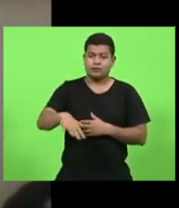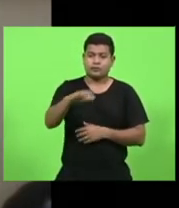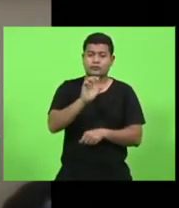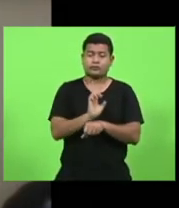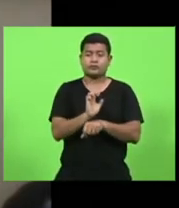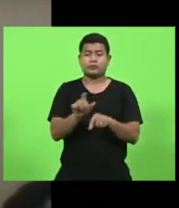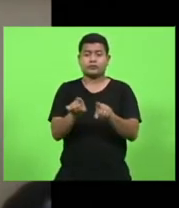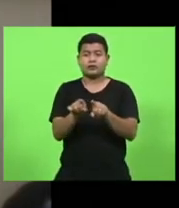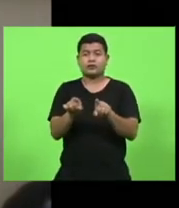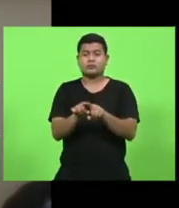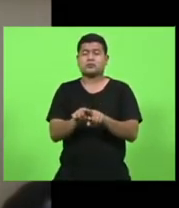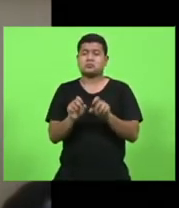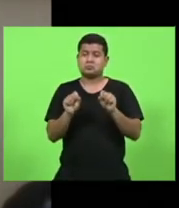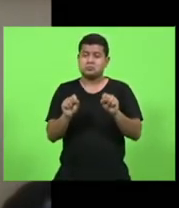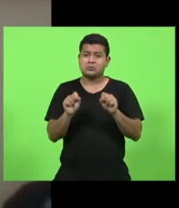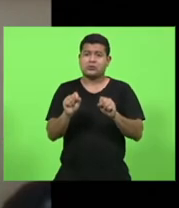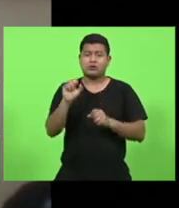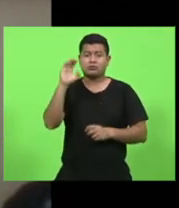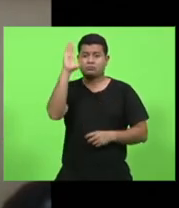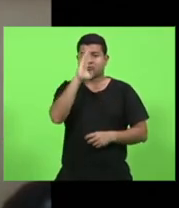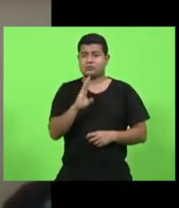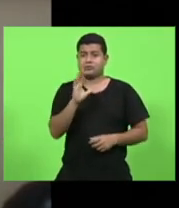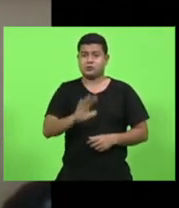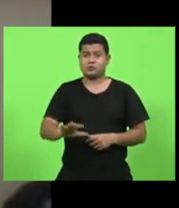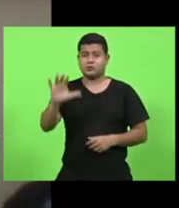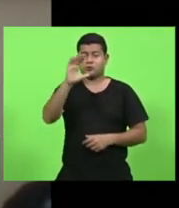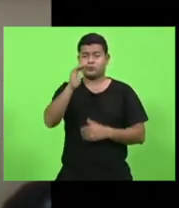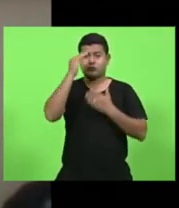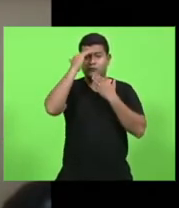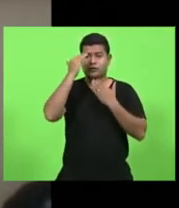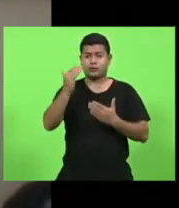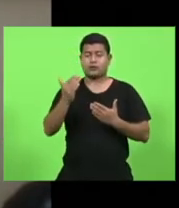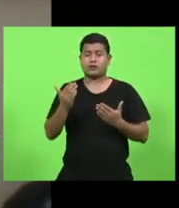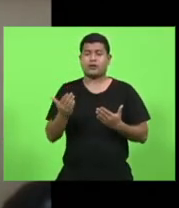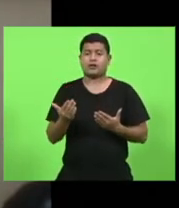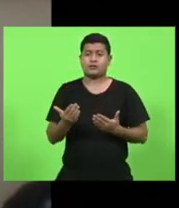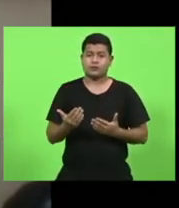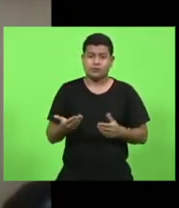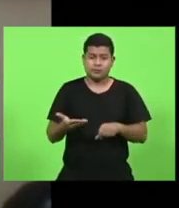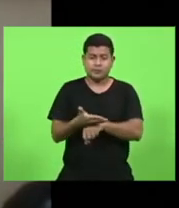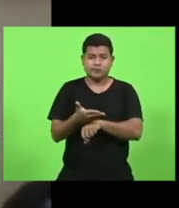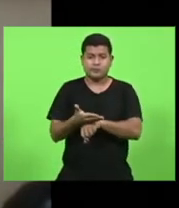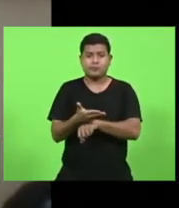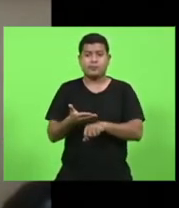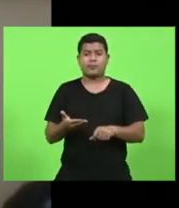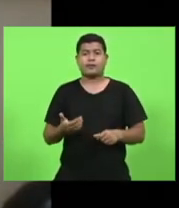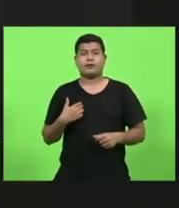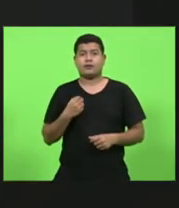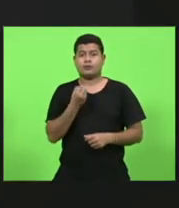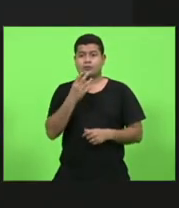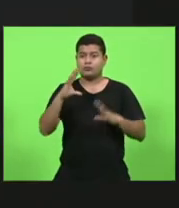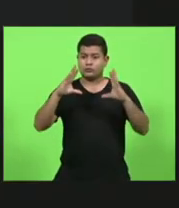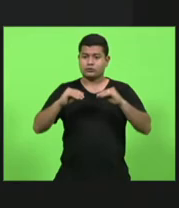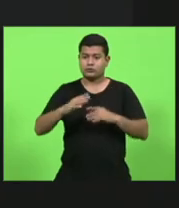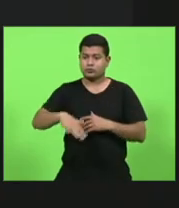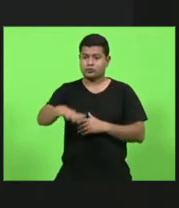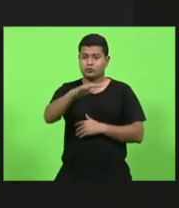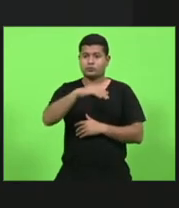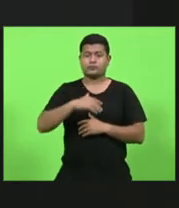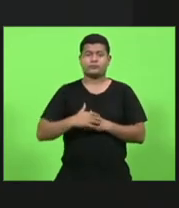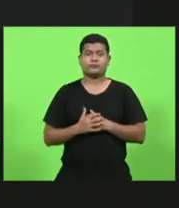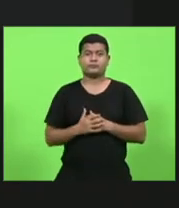âmbito federal. Agradeço a oportunidade, muito obrigado, boa noite a todos.